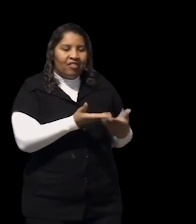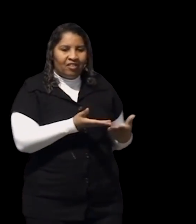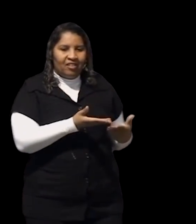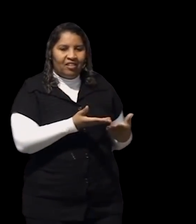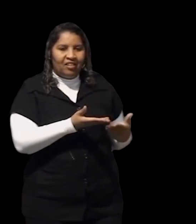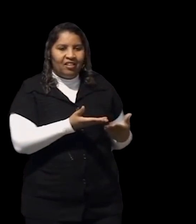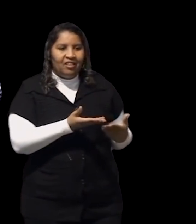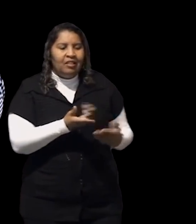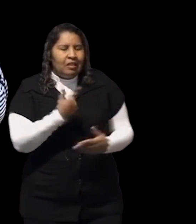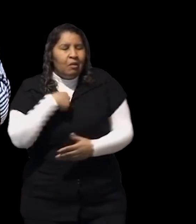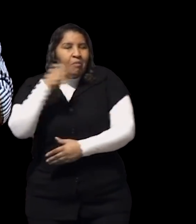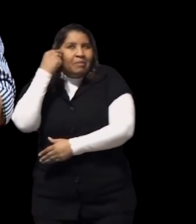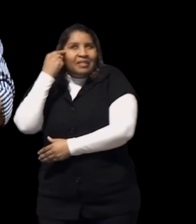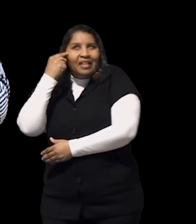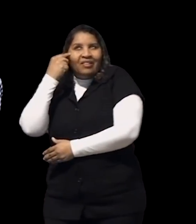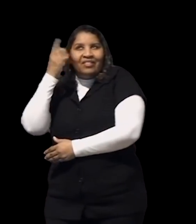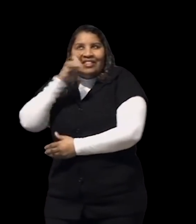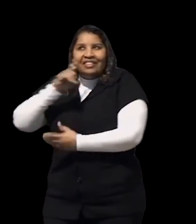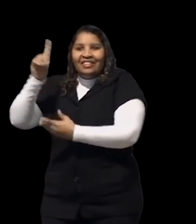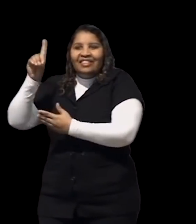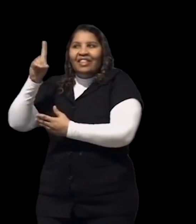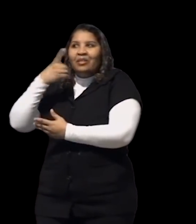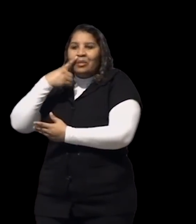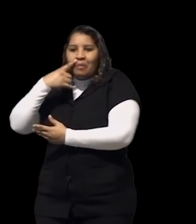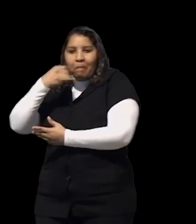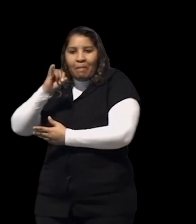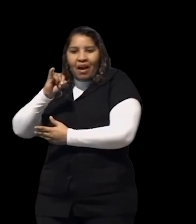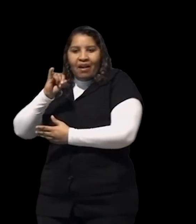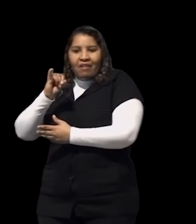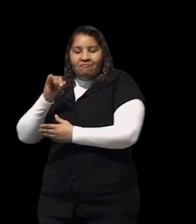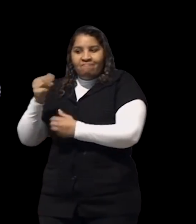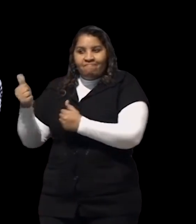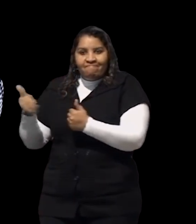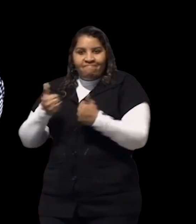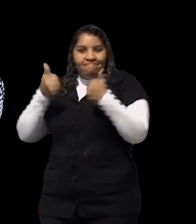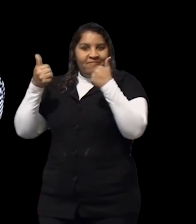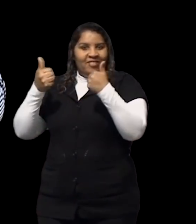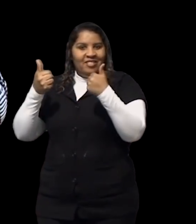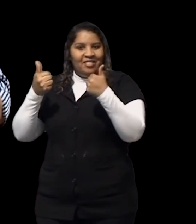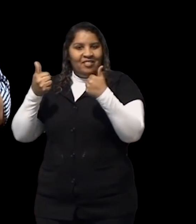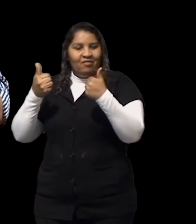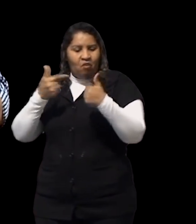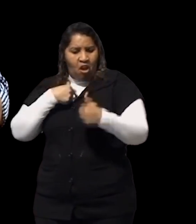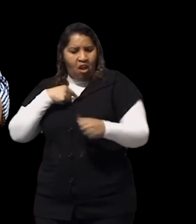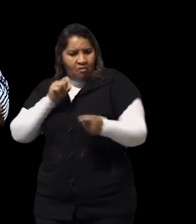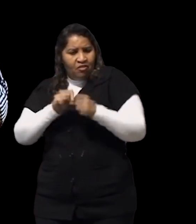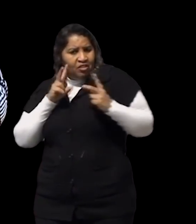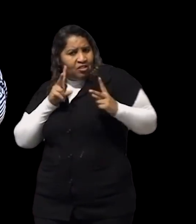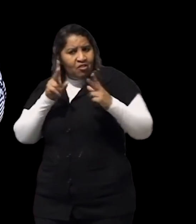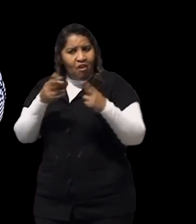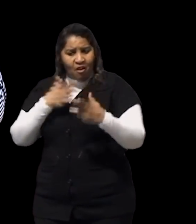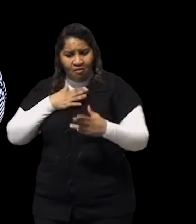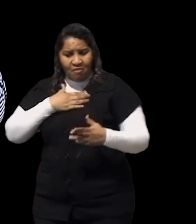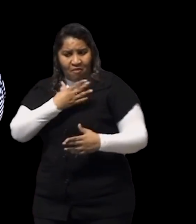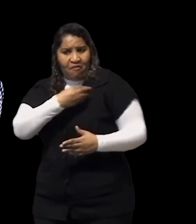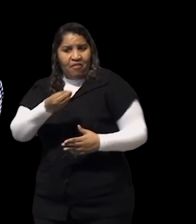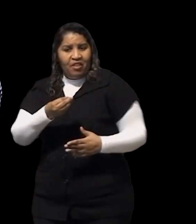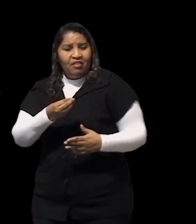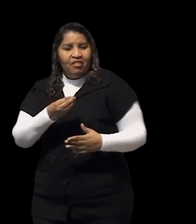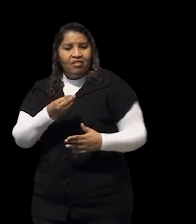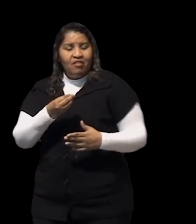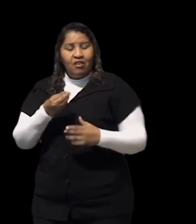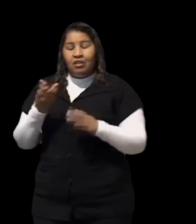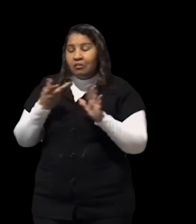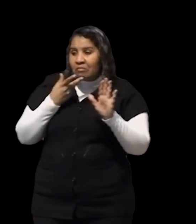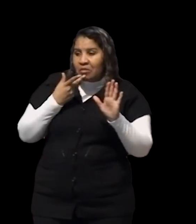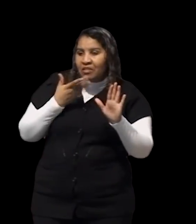pai muito positiva eu fiz a mesma coisa com os meus filhos e as promessas que eu eu dei